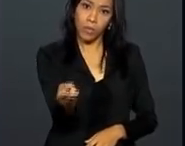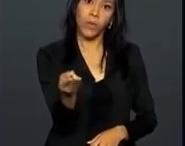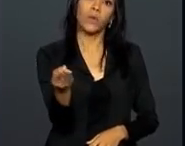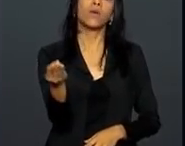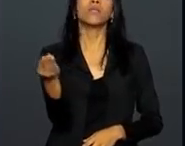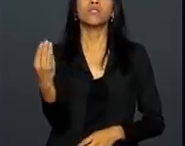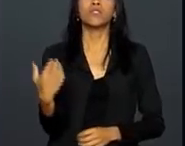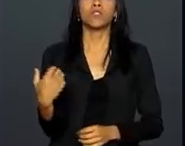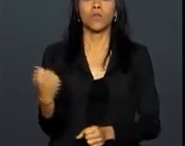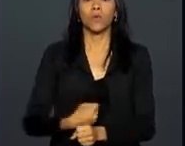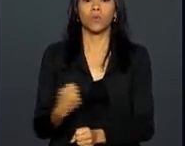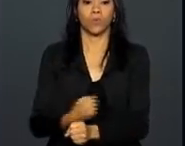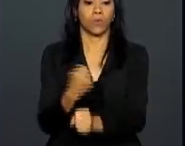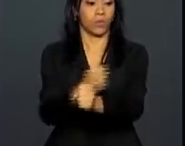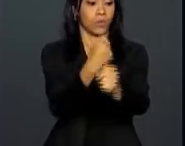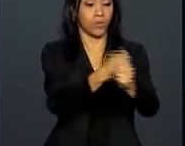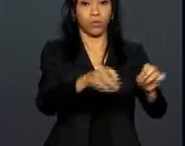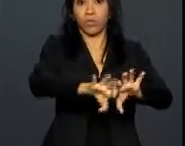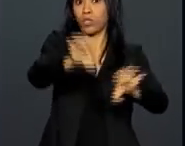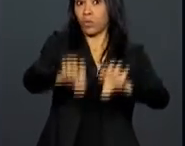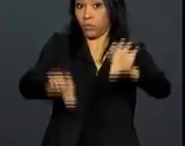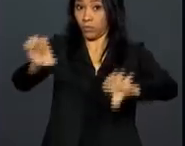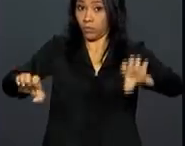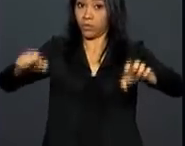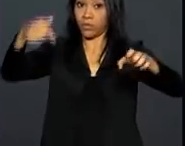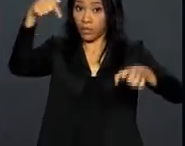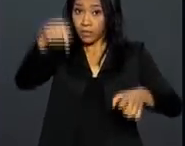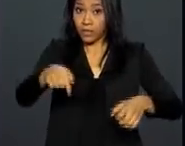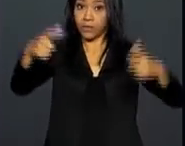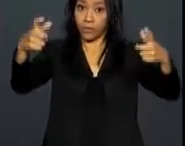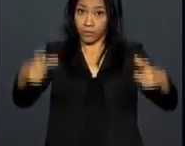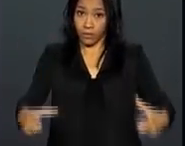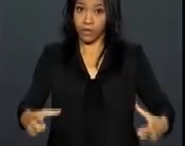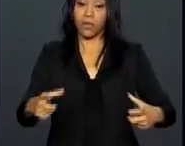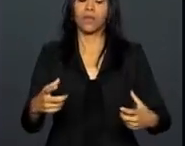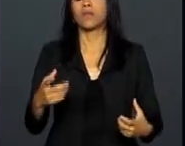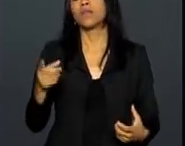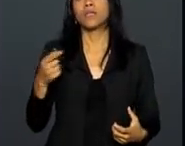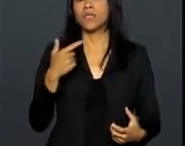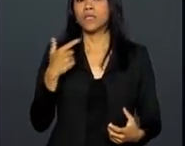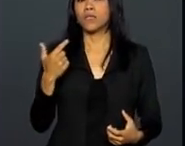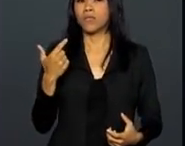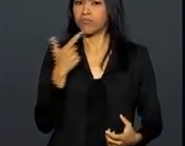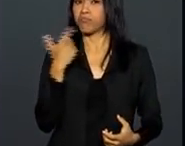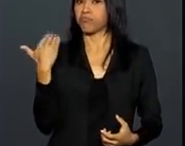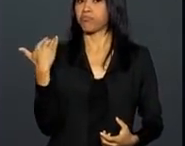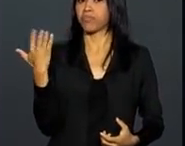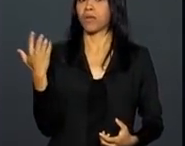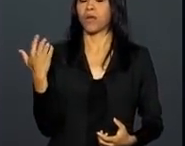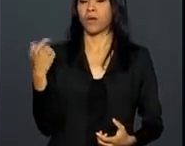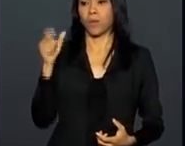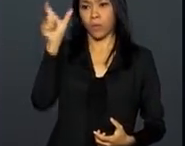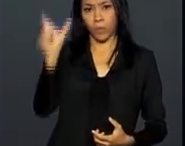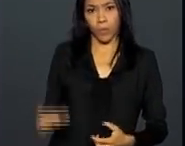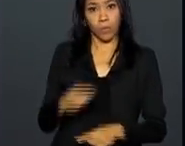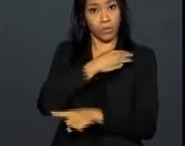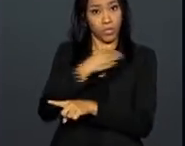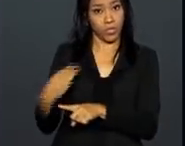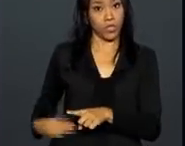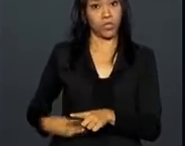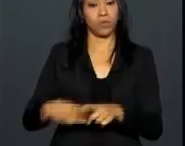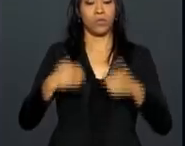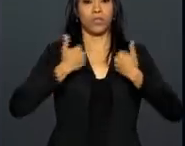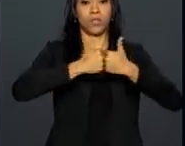de infraestrutura nesta região. E ainda agora, o ministro Maurício Quintela, dos